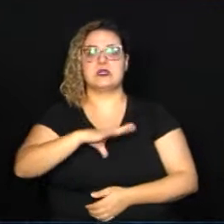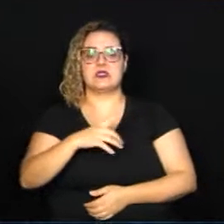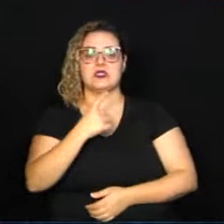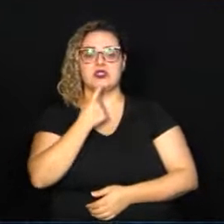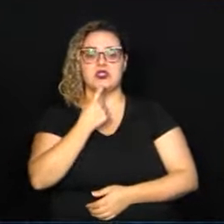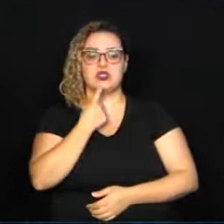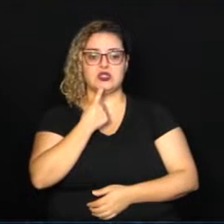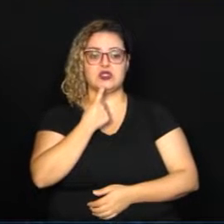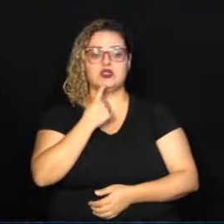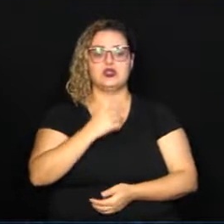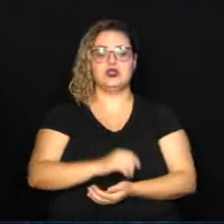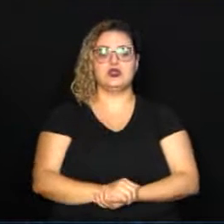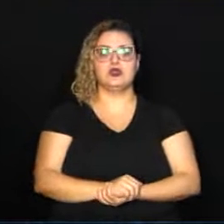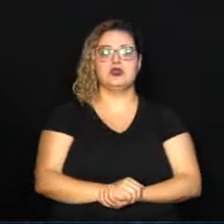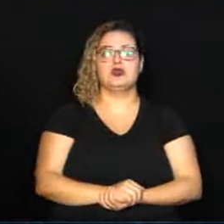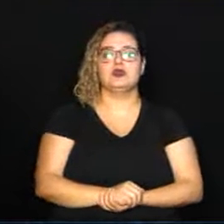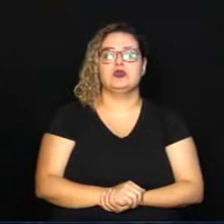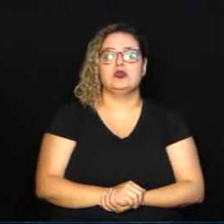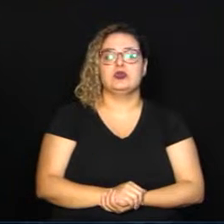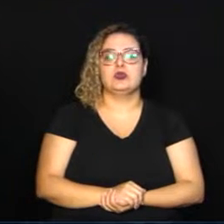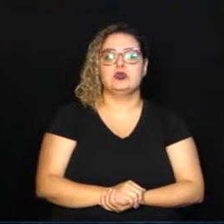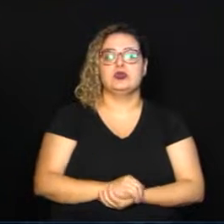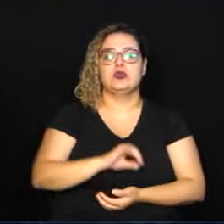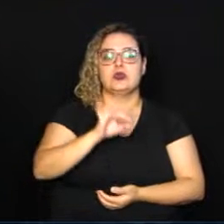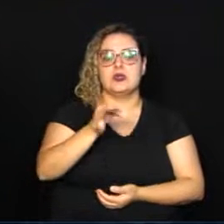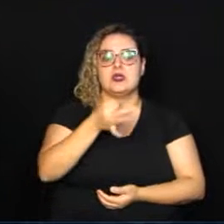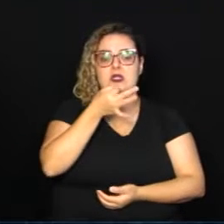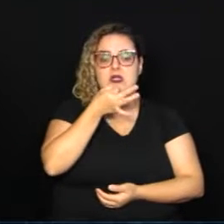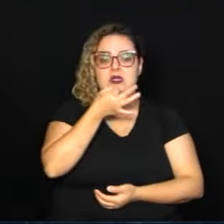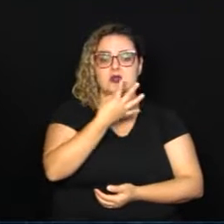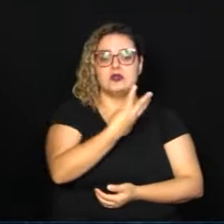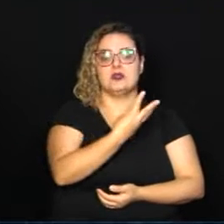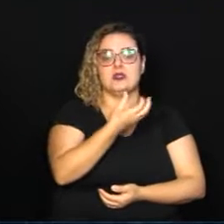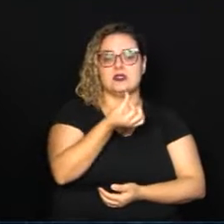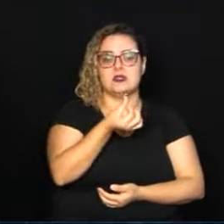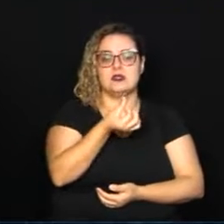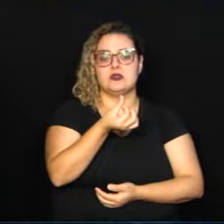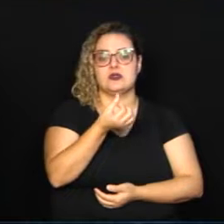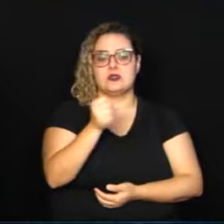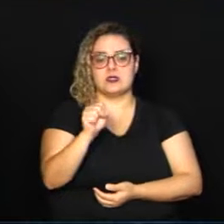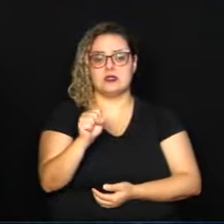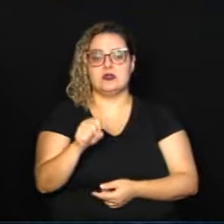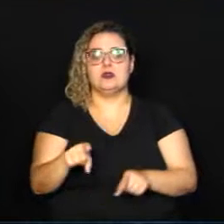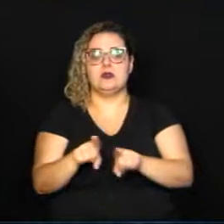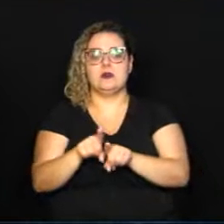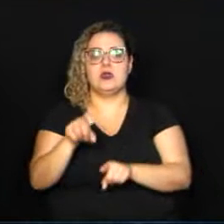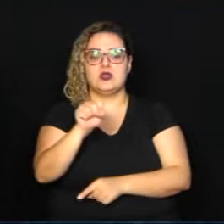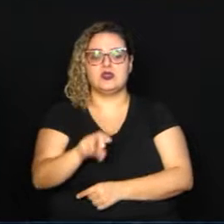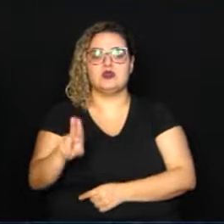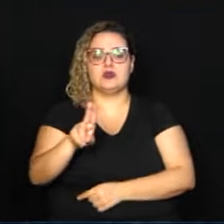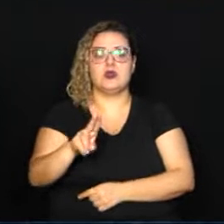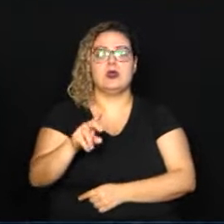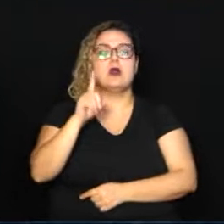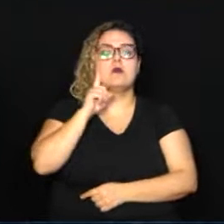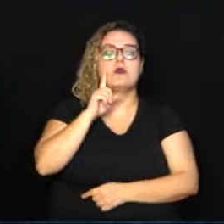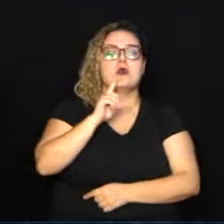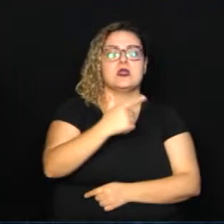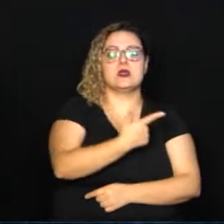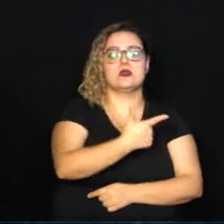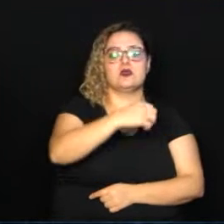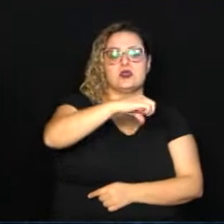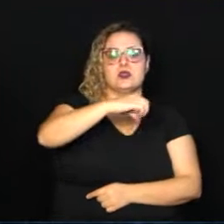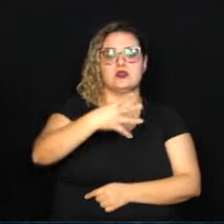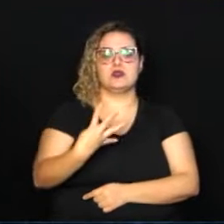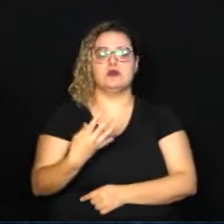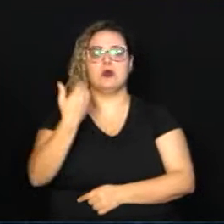1.944 óbitos. Indaiatuba e Sumaré, 368. Americana, 294. Santa Bárbara do